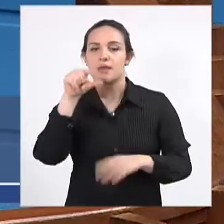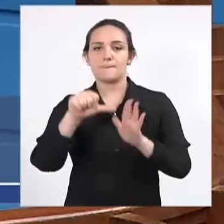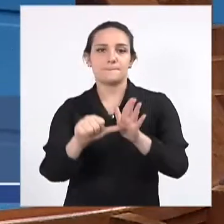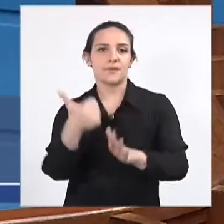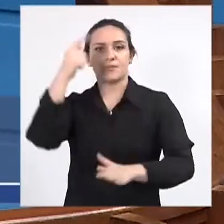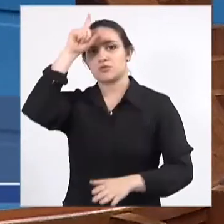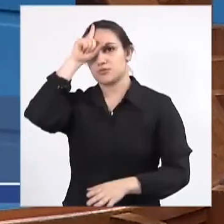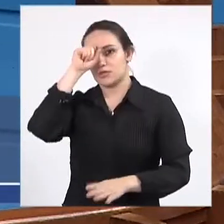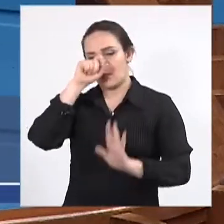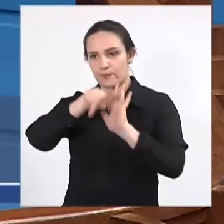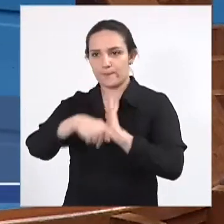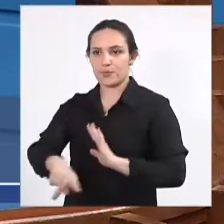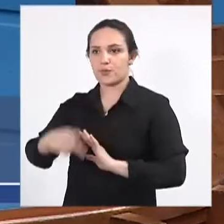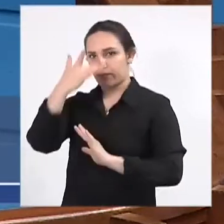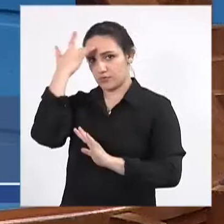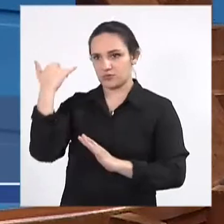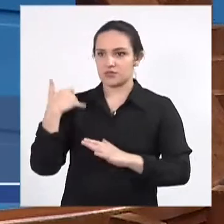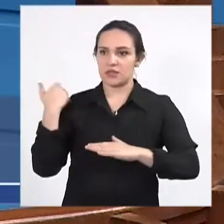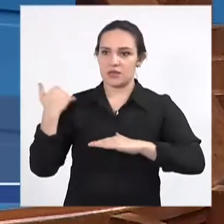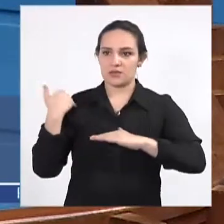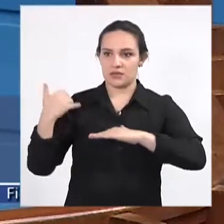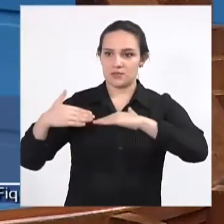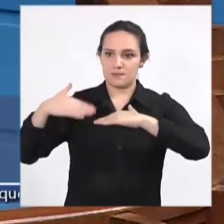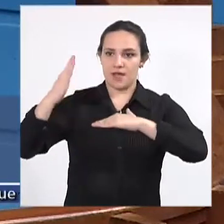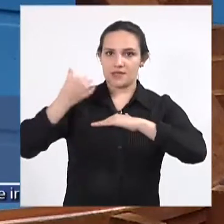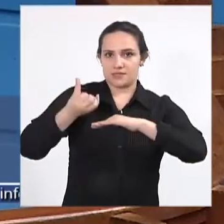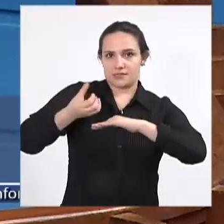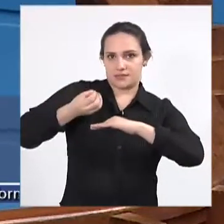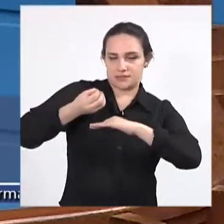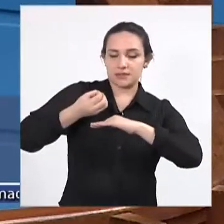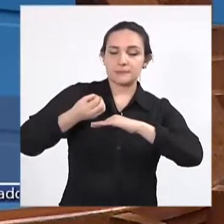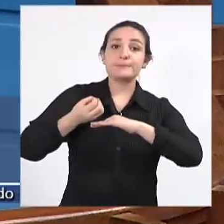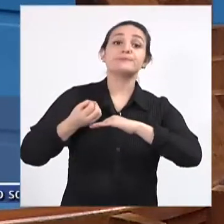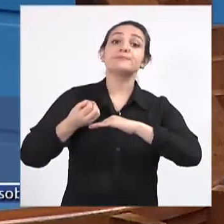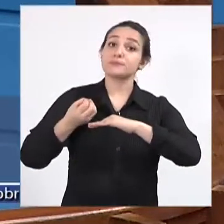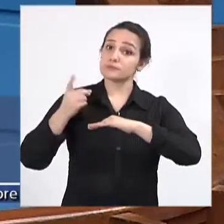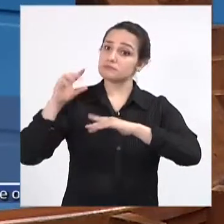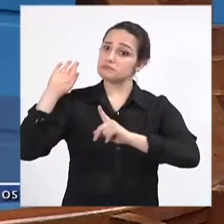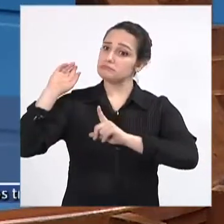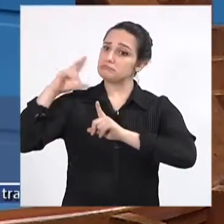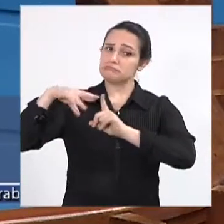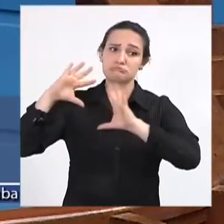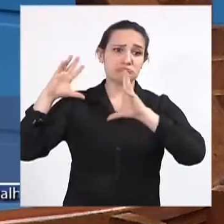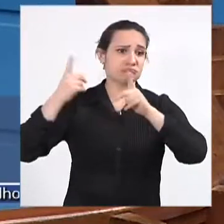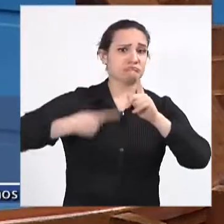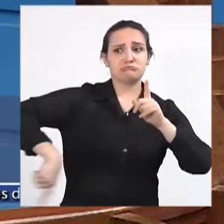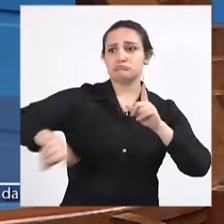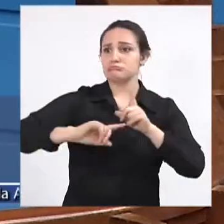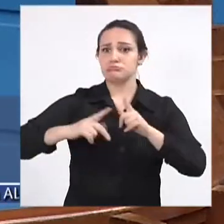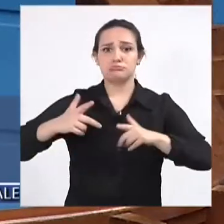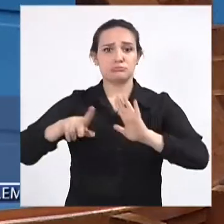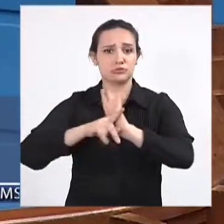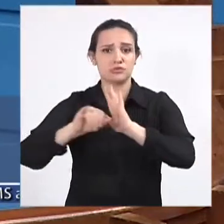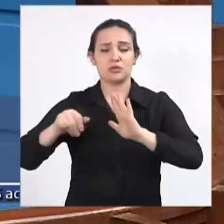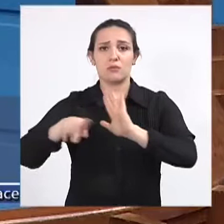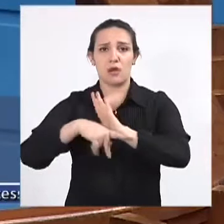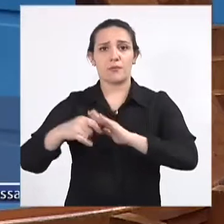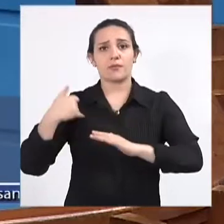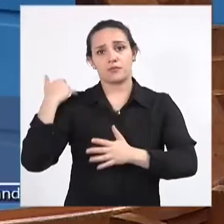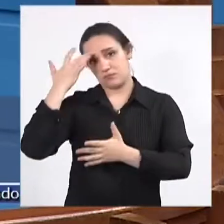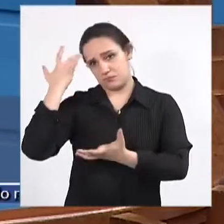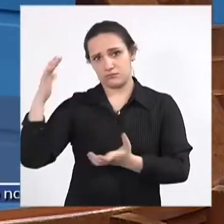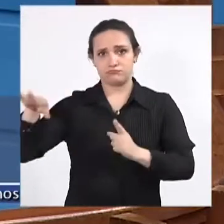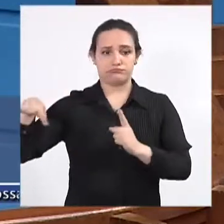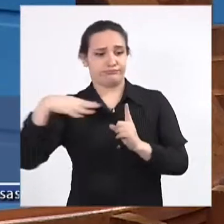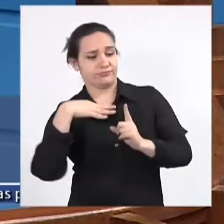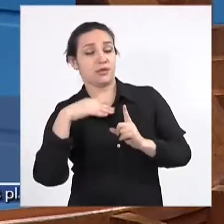para o cuidado das pessoas acima de 60 anos. O hospital é referência para novos programas voltados a idoso. Precisamos